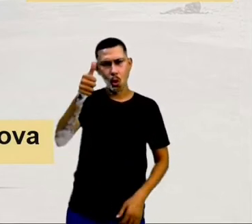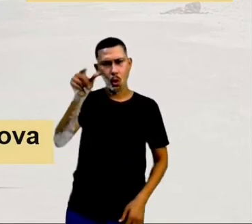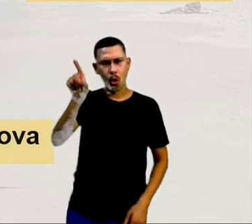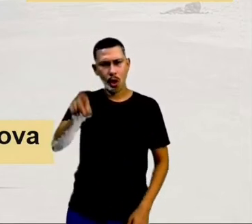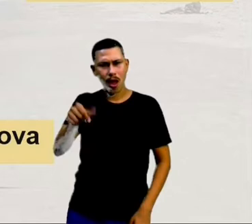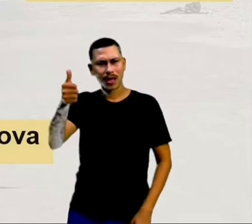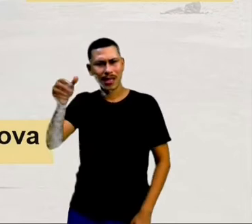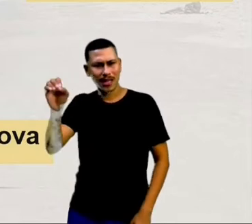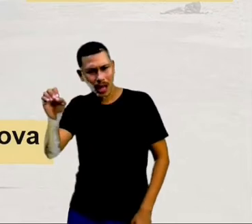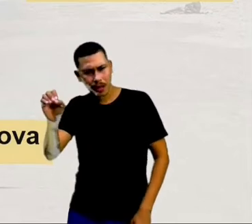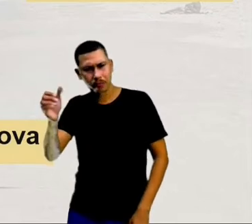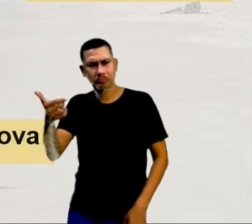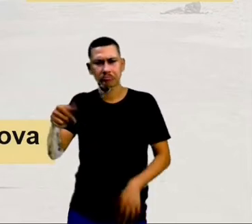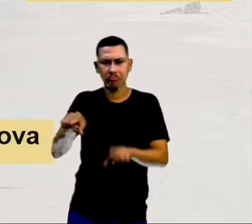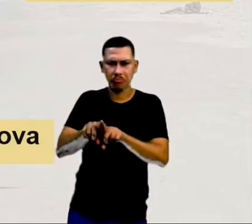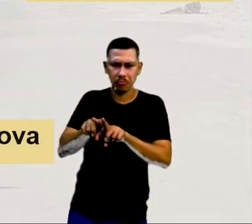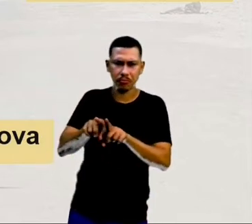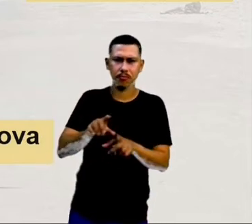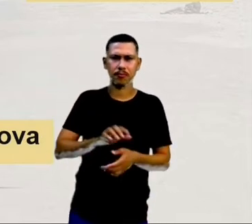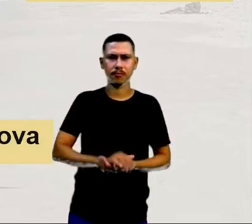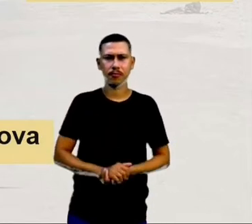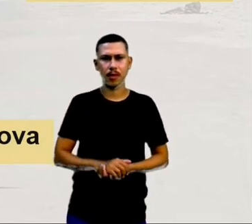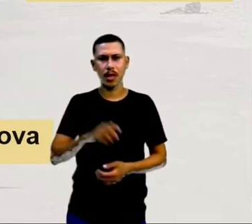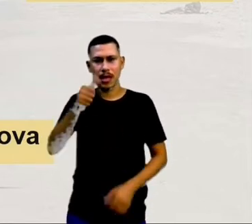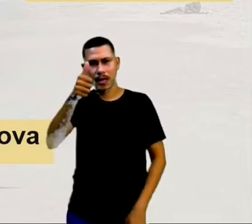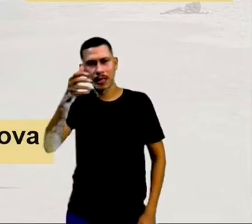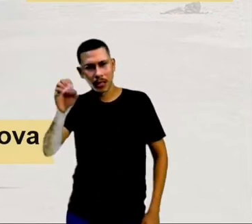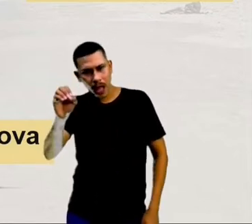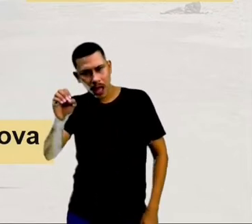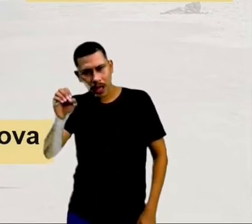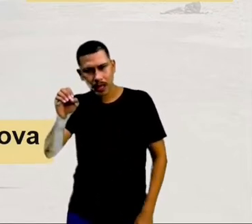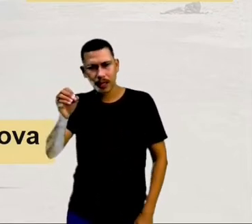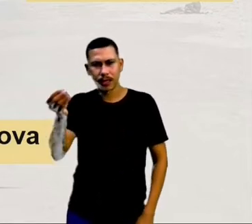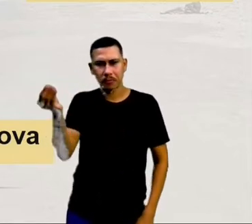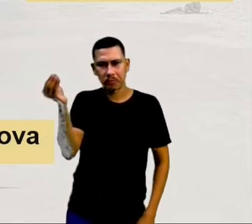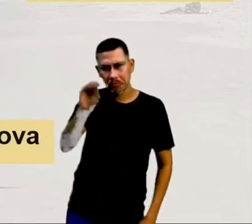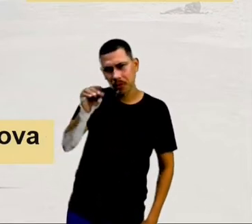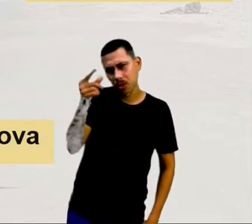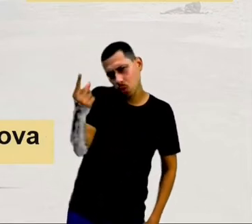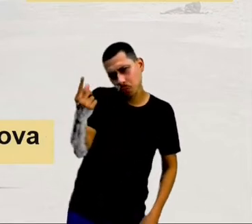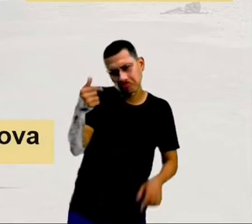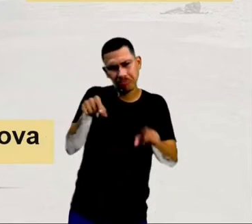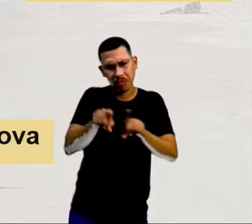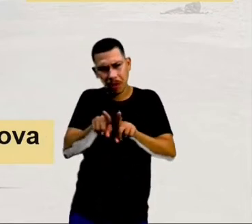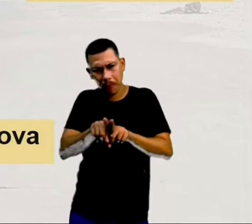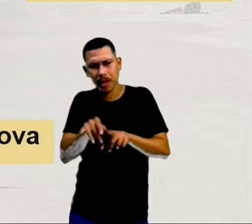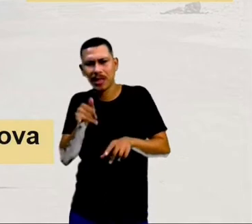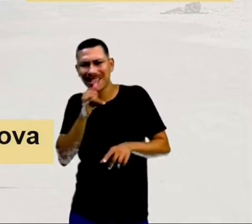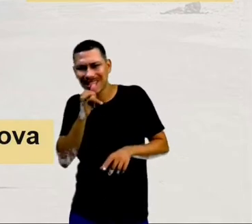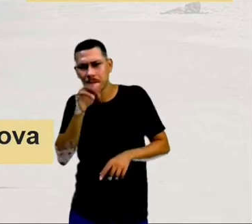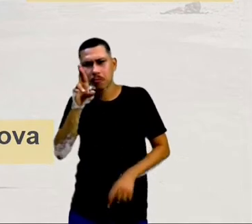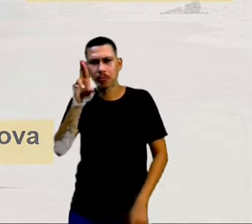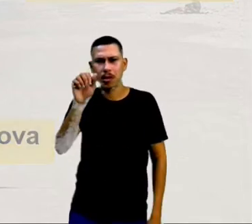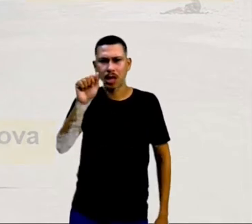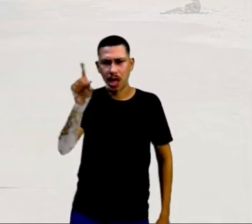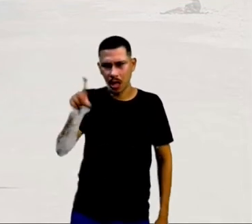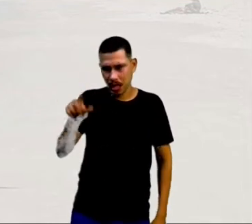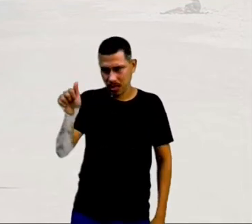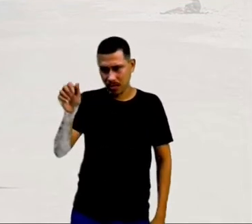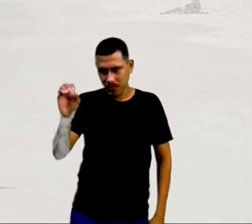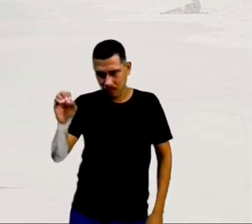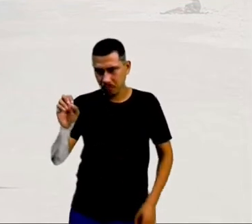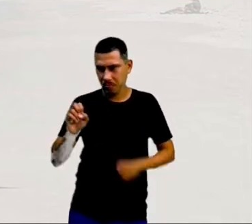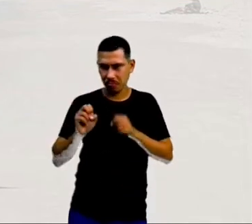ou 1/10, tá bom? 10 ou 10/1 também são exemplos de razão, tá